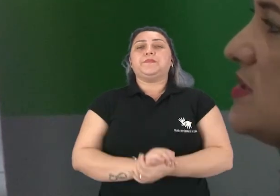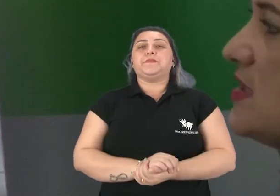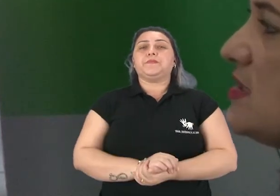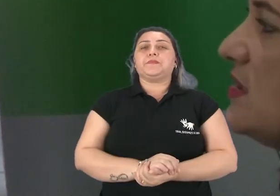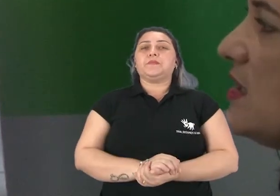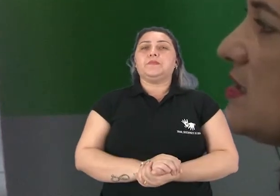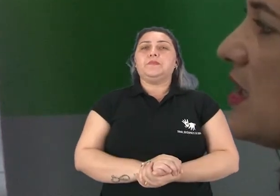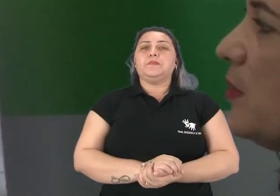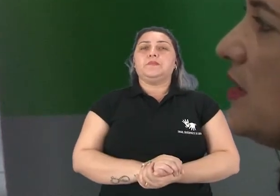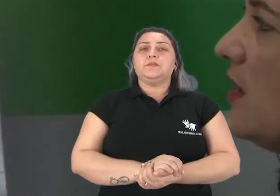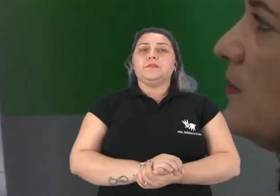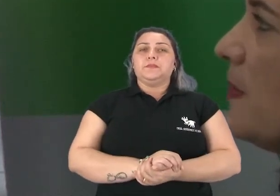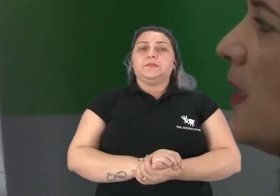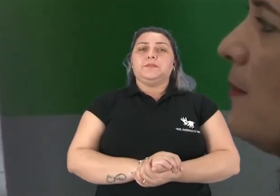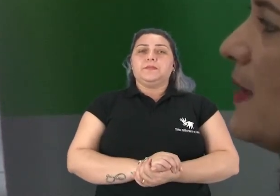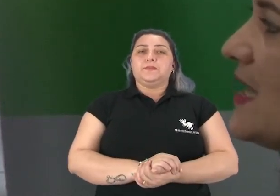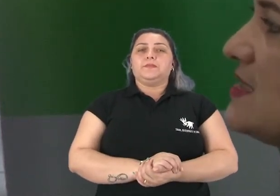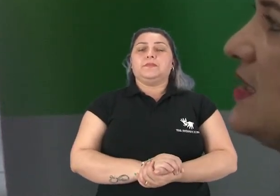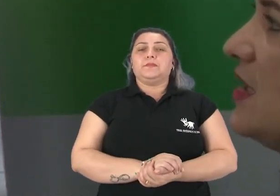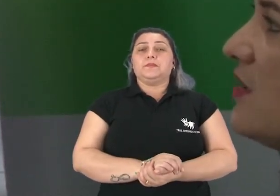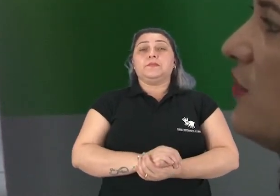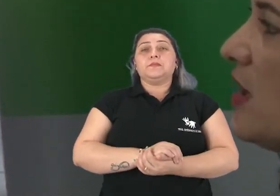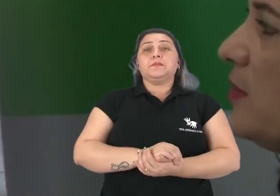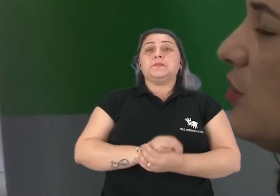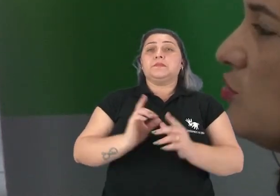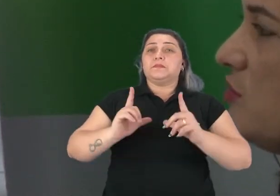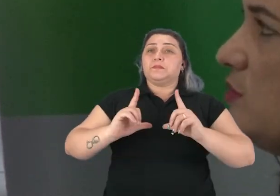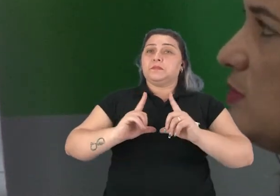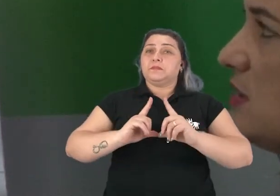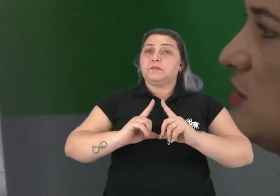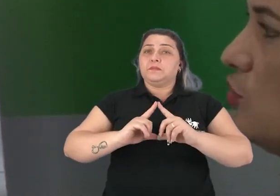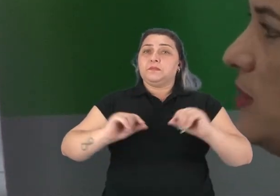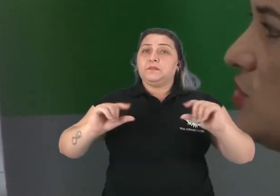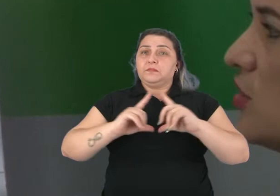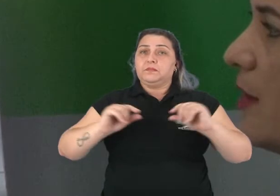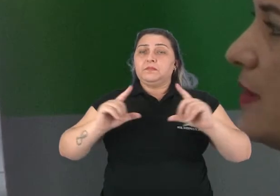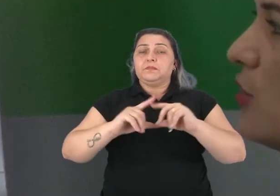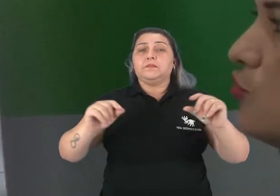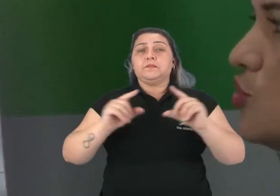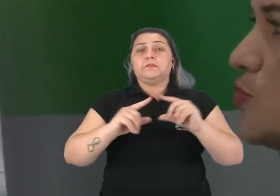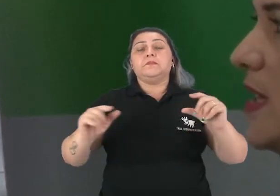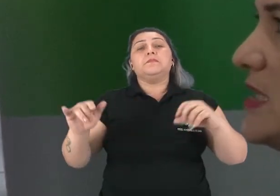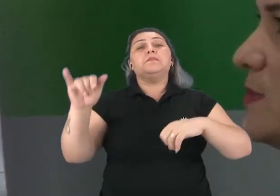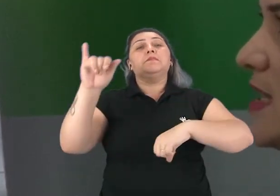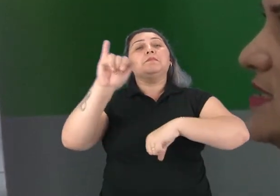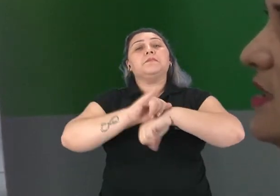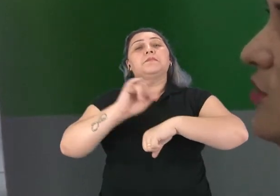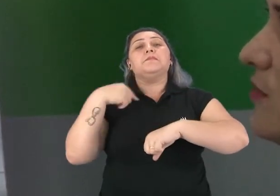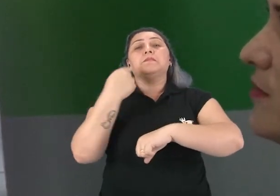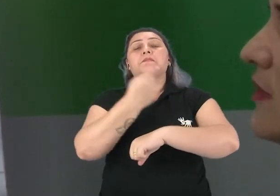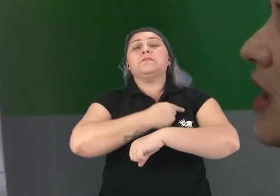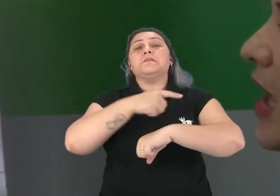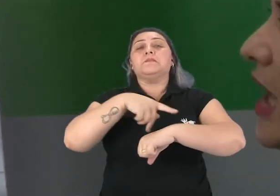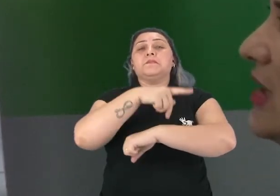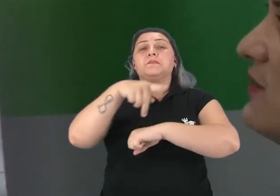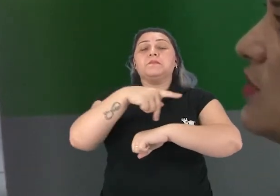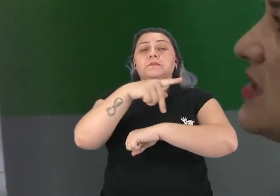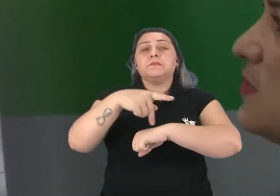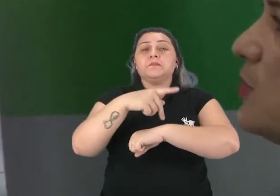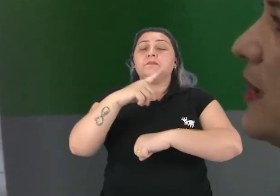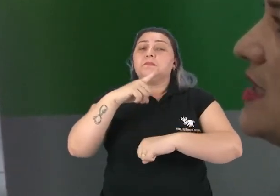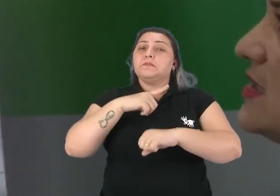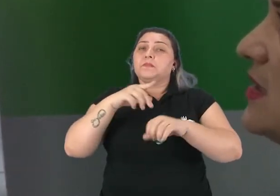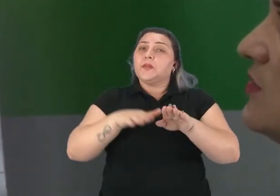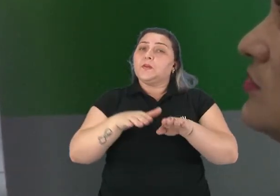desacelerada, que eu posso dizer assim, né, nessa capital. Brasília, que foi a capital que nós vimos anteriormente, a capital do nosso país, Brasília, ó. Ela